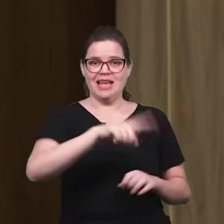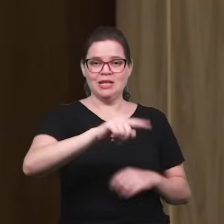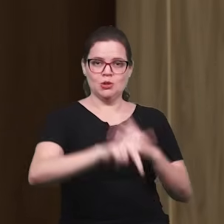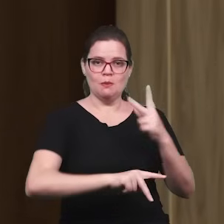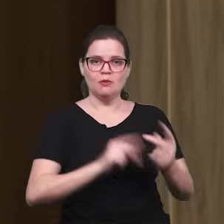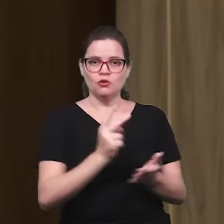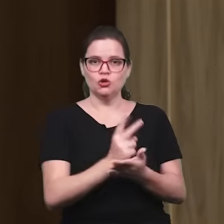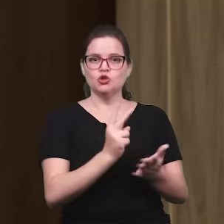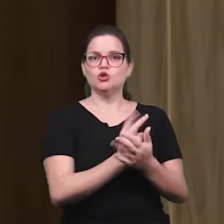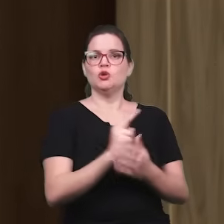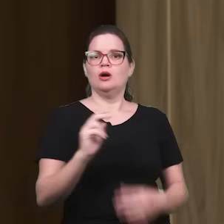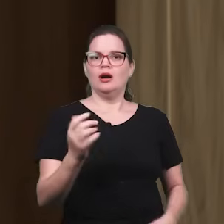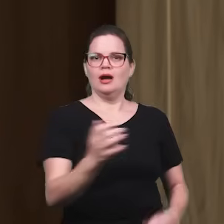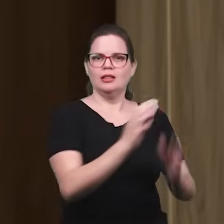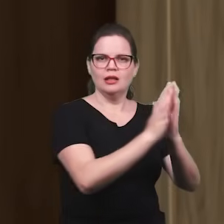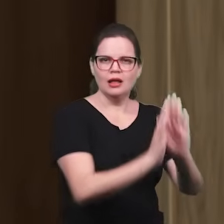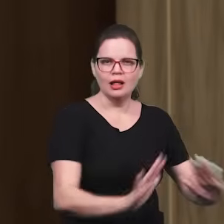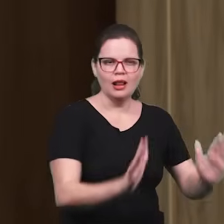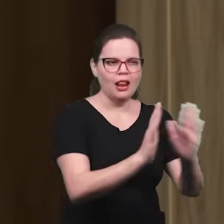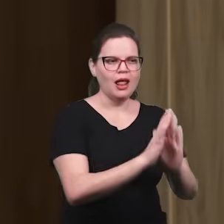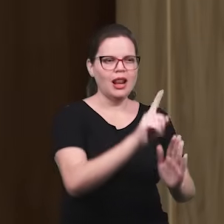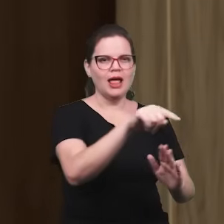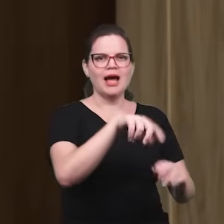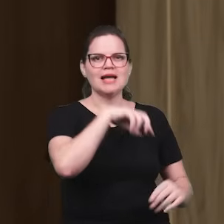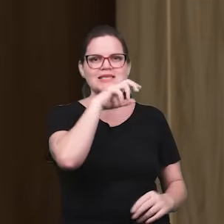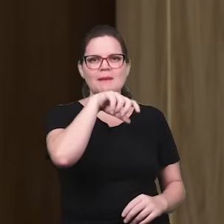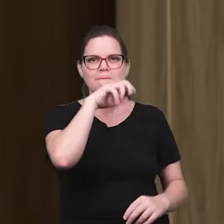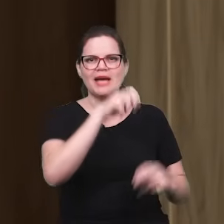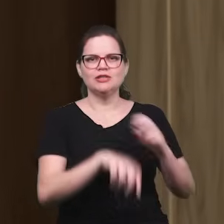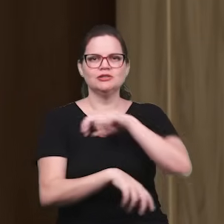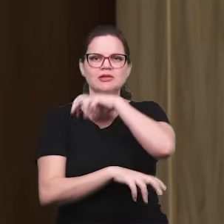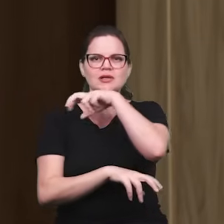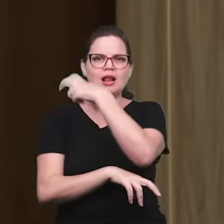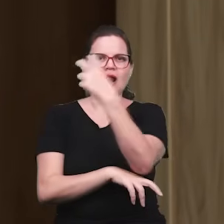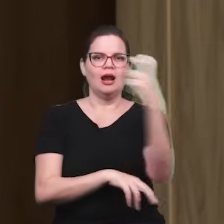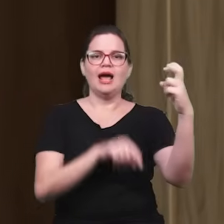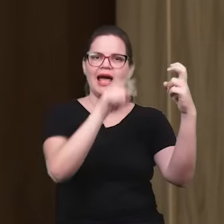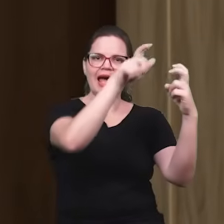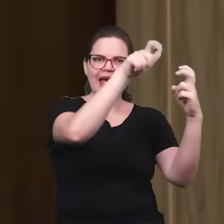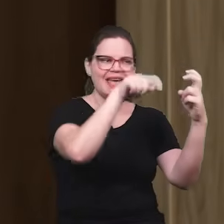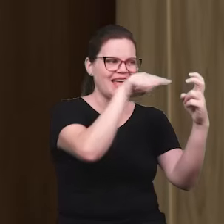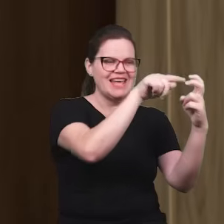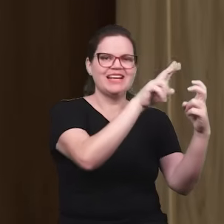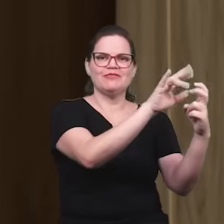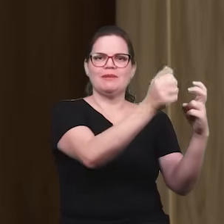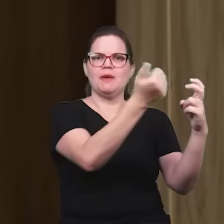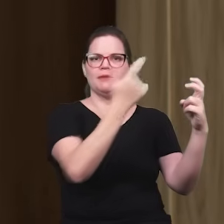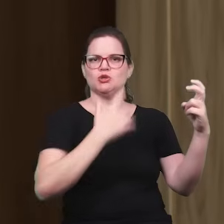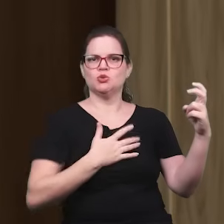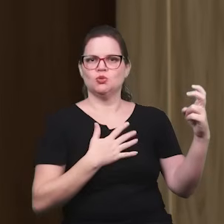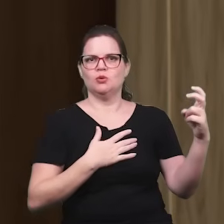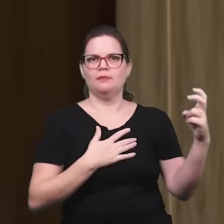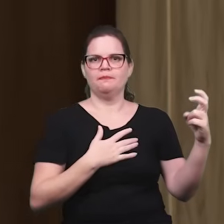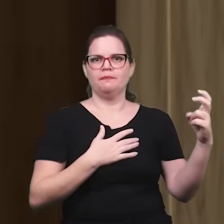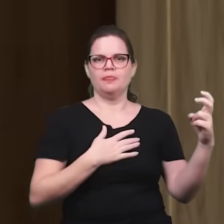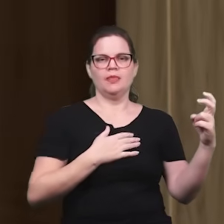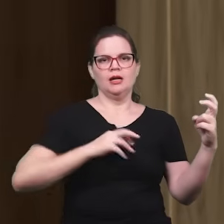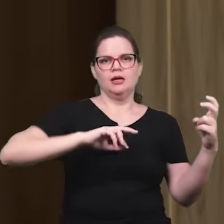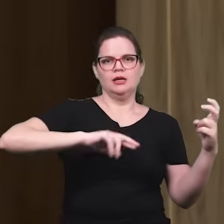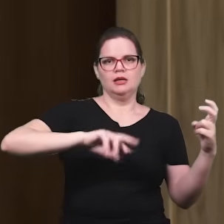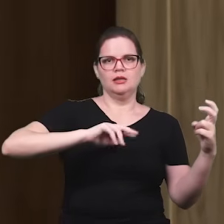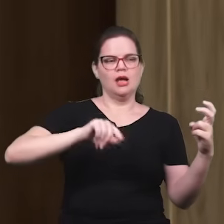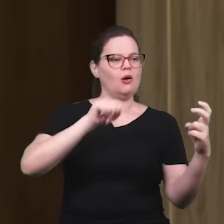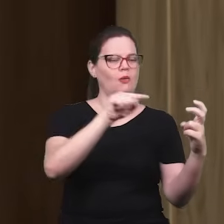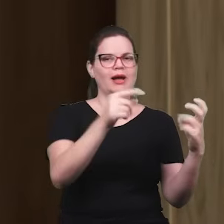bronze, achando que estava no material, a coisa estava na serpente que Moisés fez e não